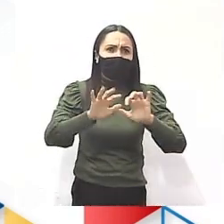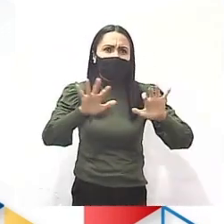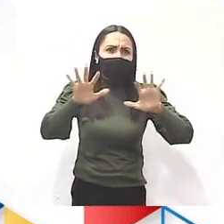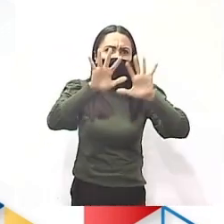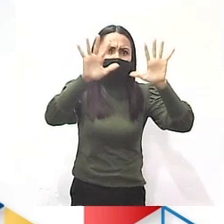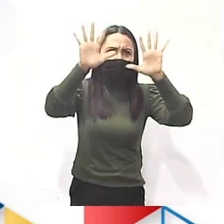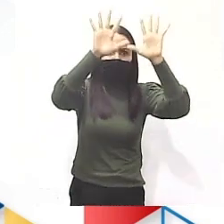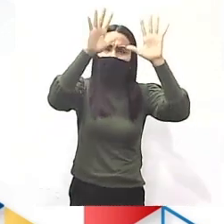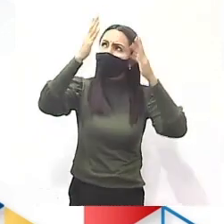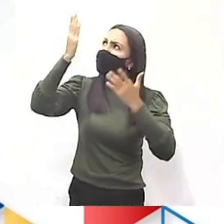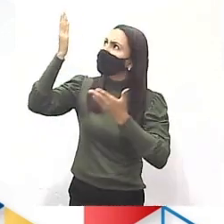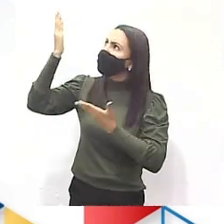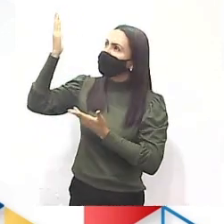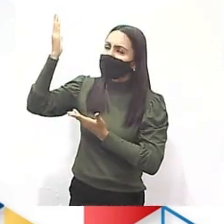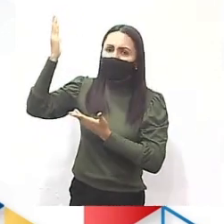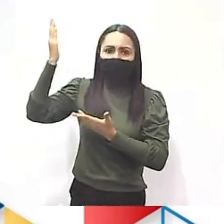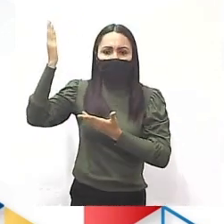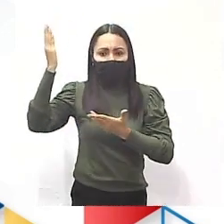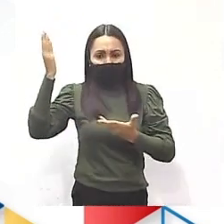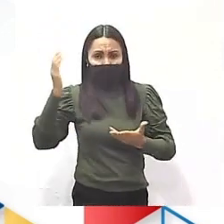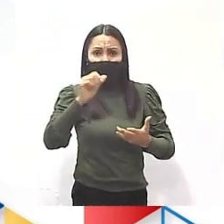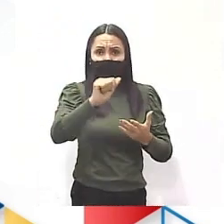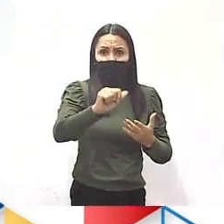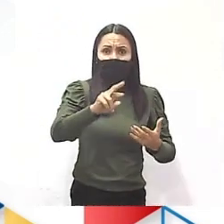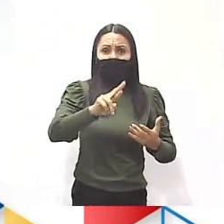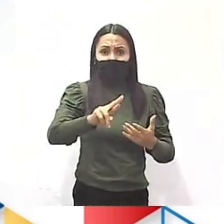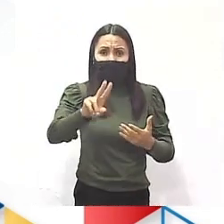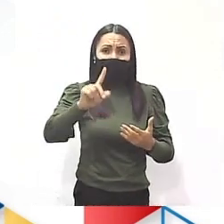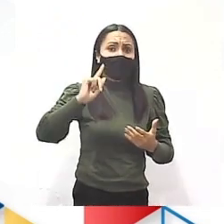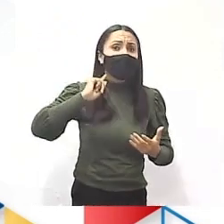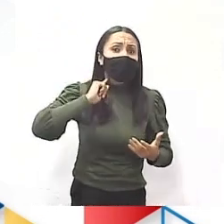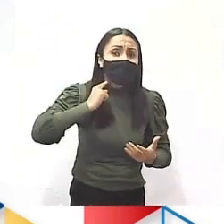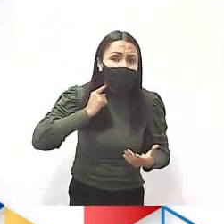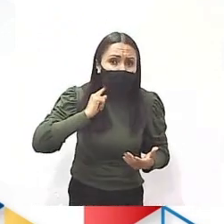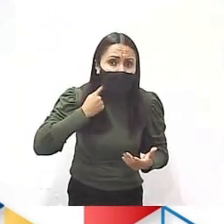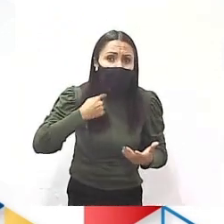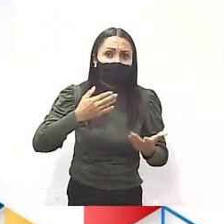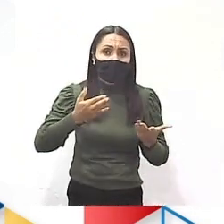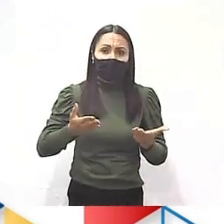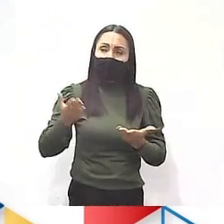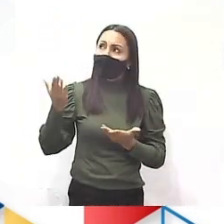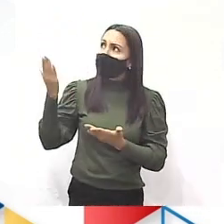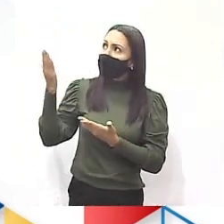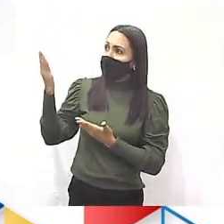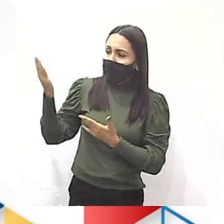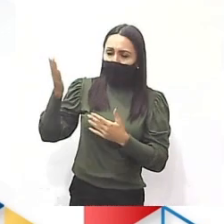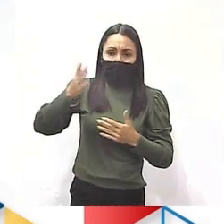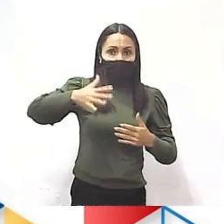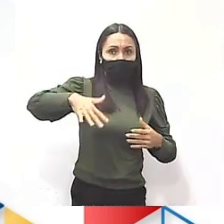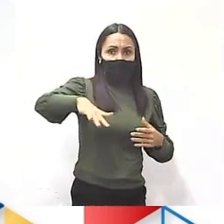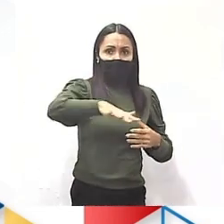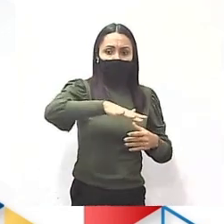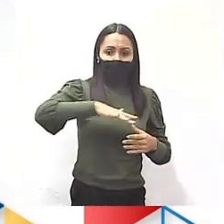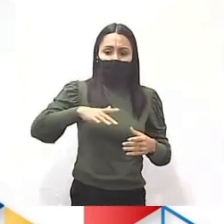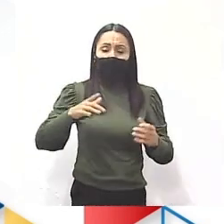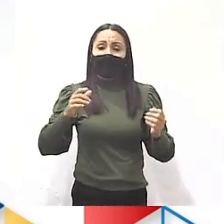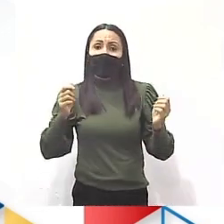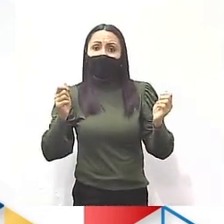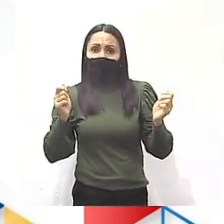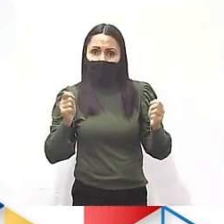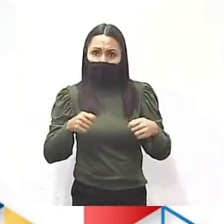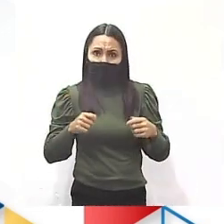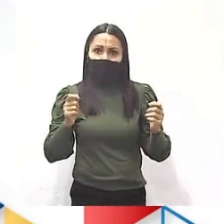ou seja, o ar ele está tão poluído que em uma ilha de calor, pode ter